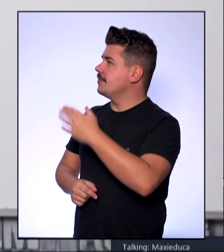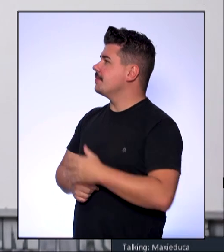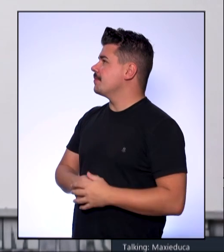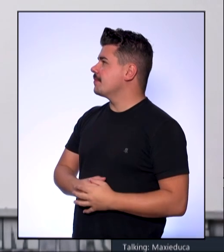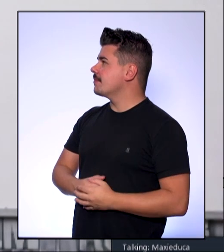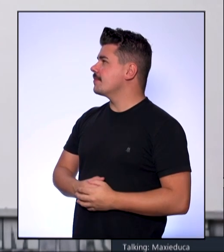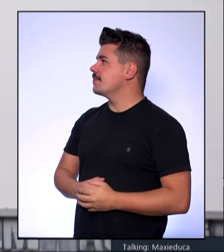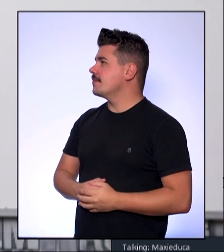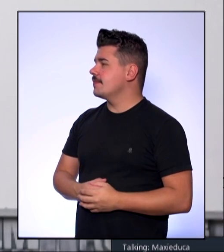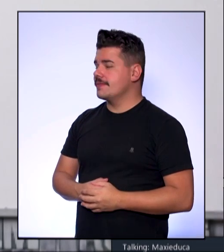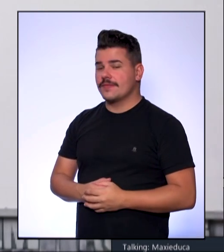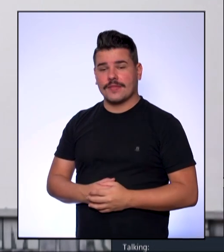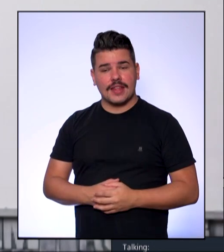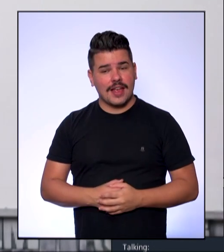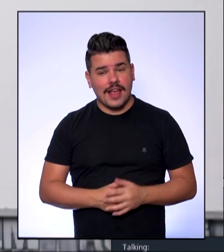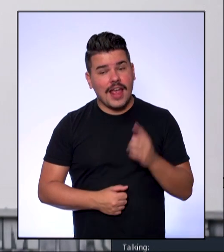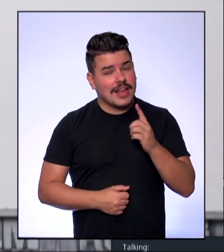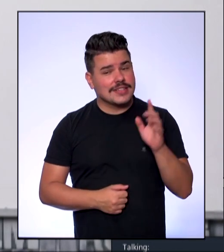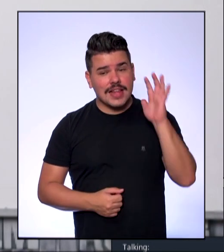a teoria